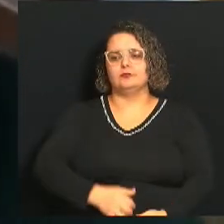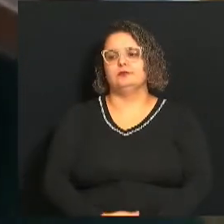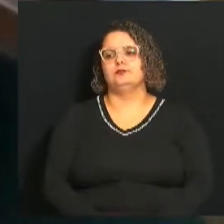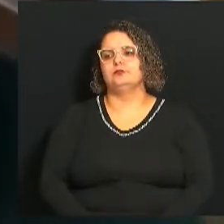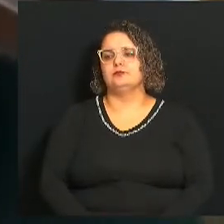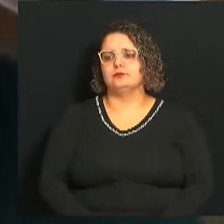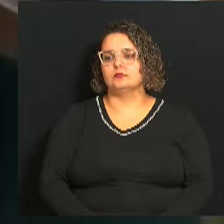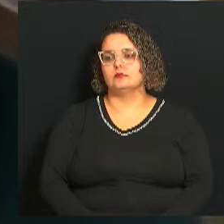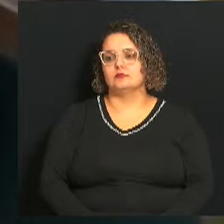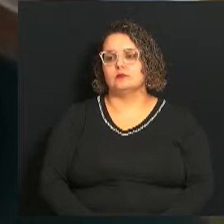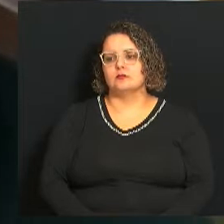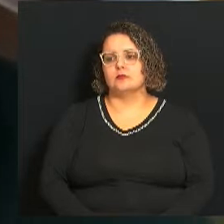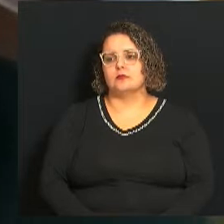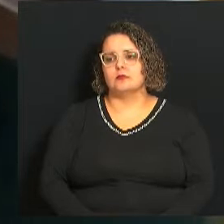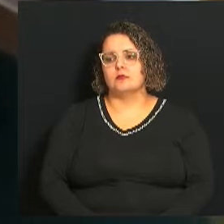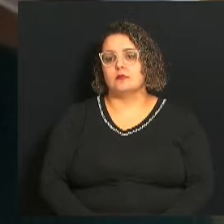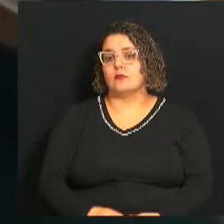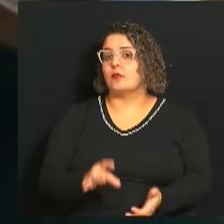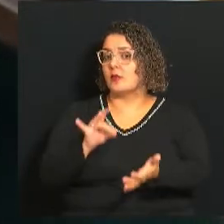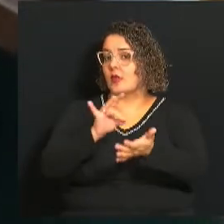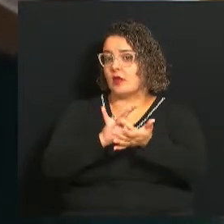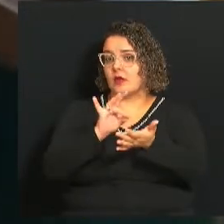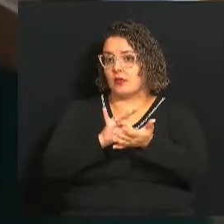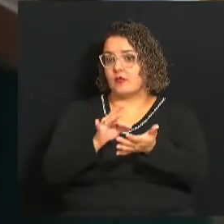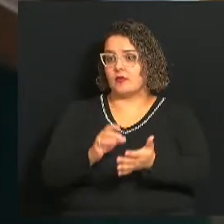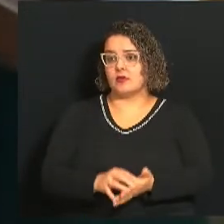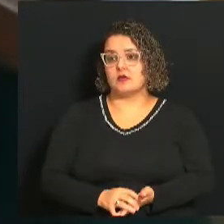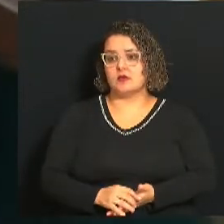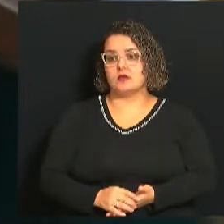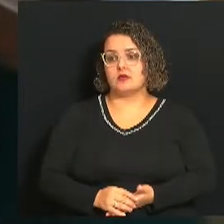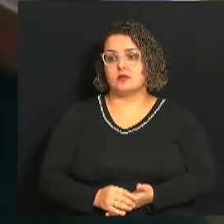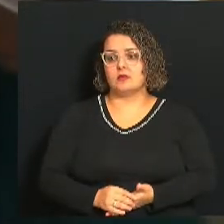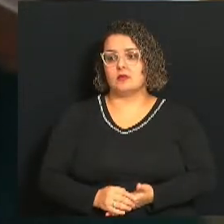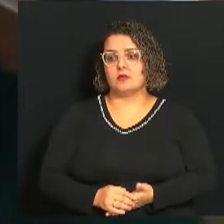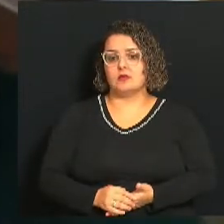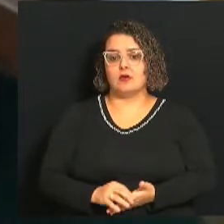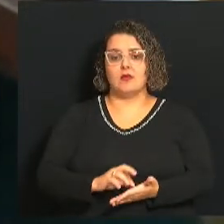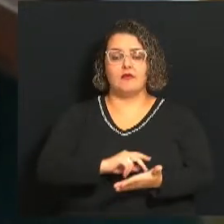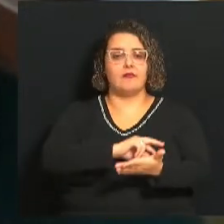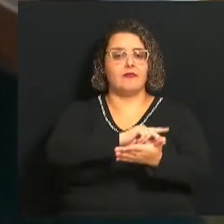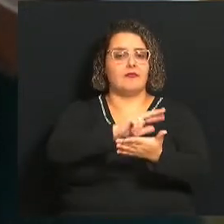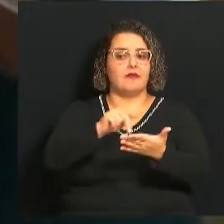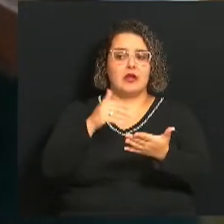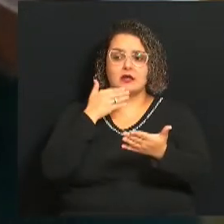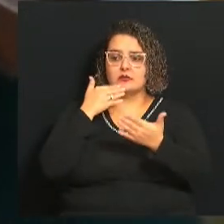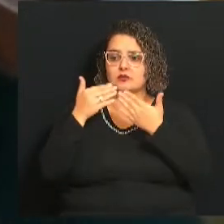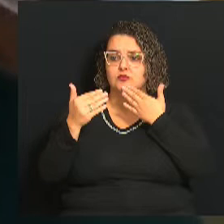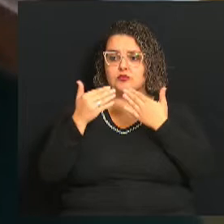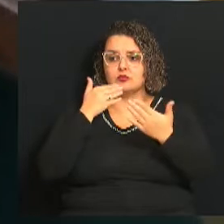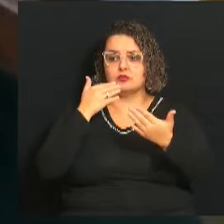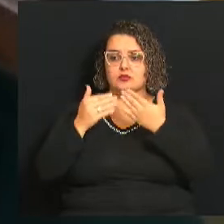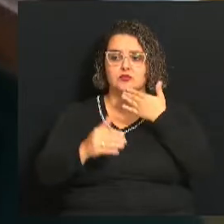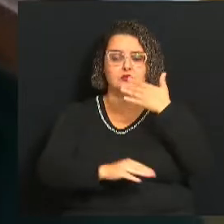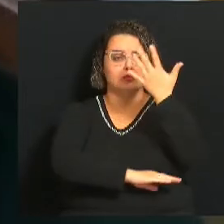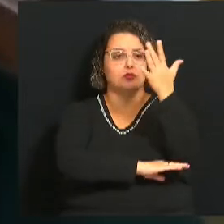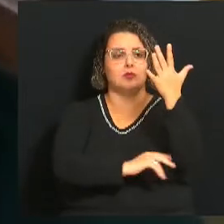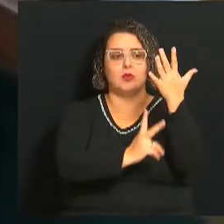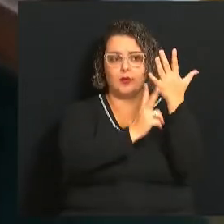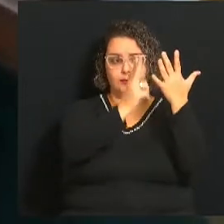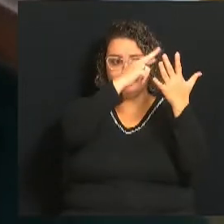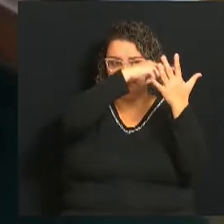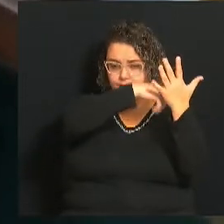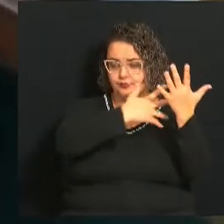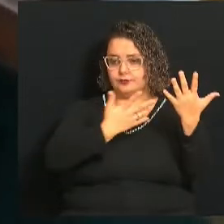Na verdade, existe um acúmulo muito grande de pedido de poda e de remoção de